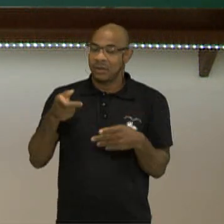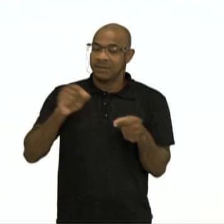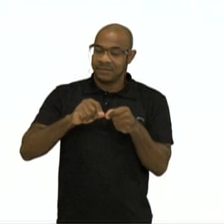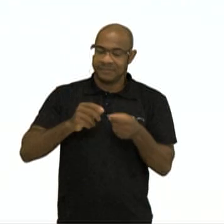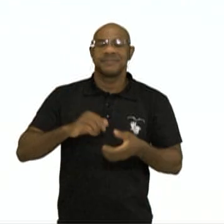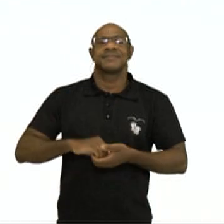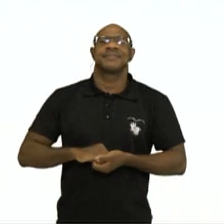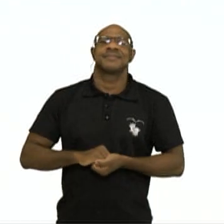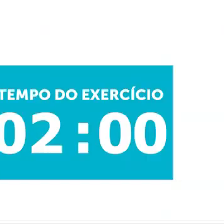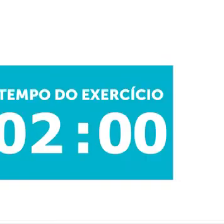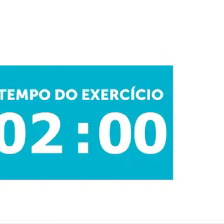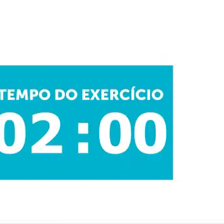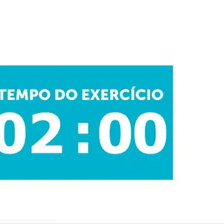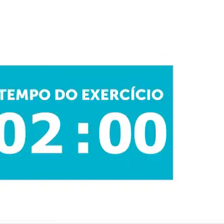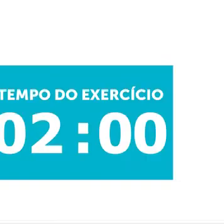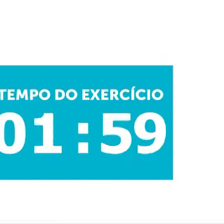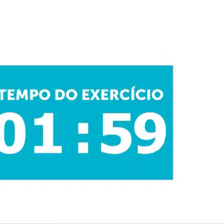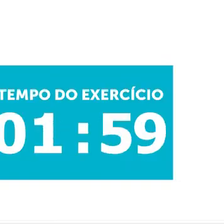responder.